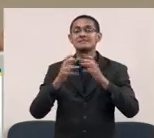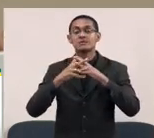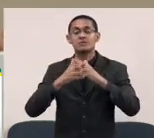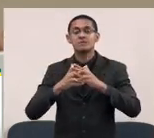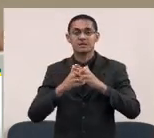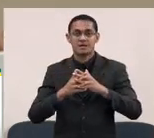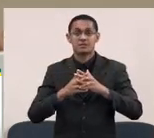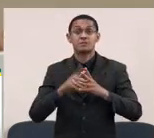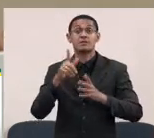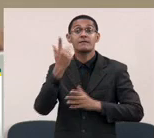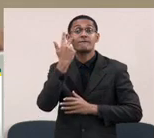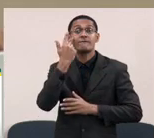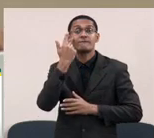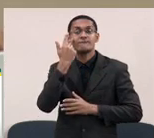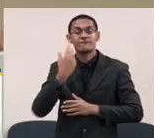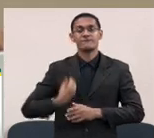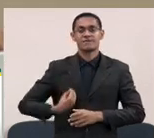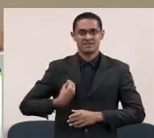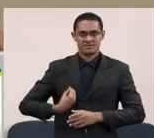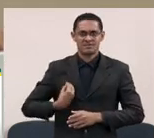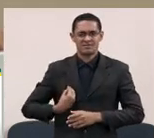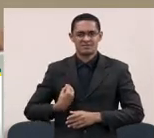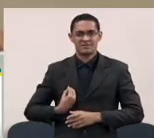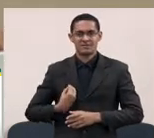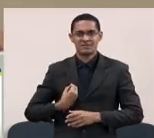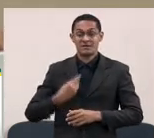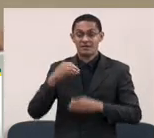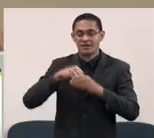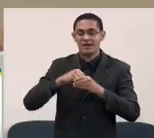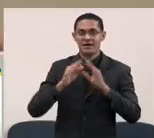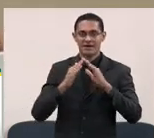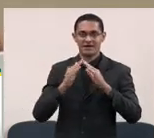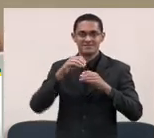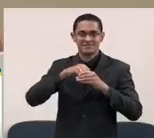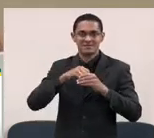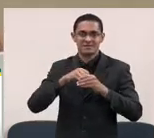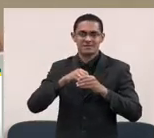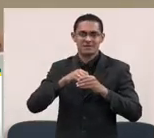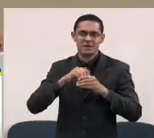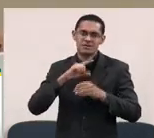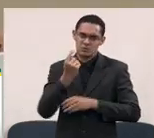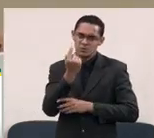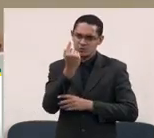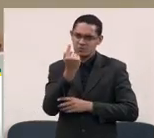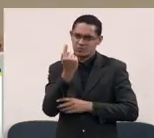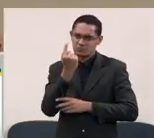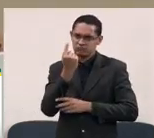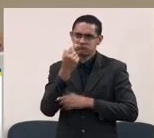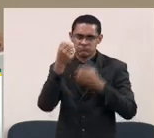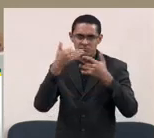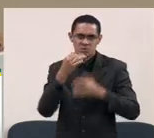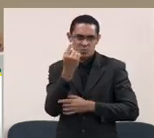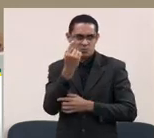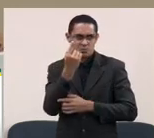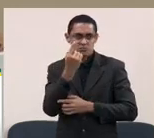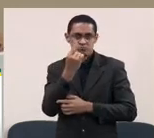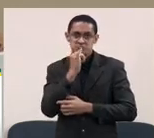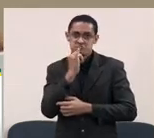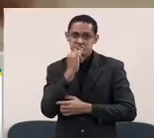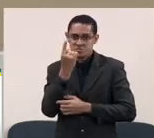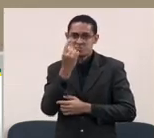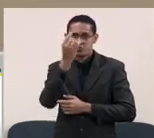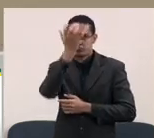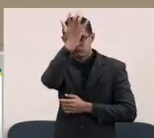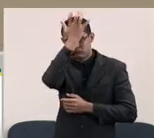cotidiano, deputado Jaime, dessas crianças. Eu estou citando apenas os autistas, poderia citar várias outras síndromes